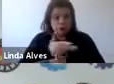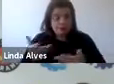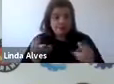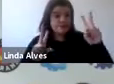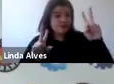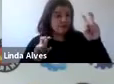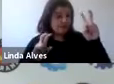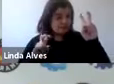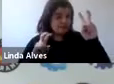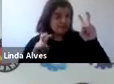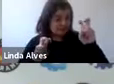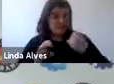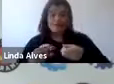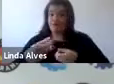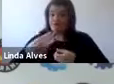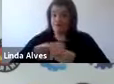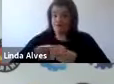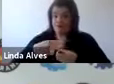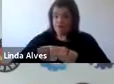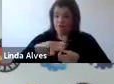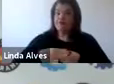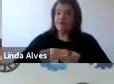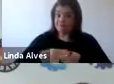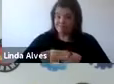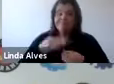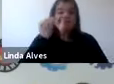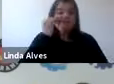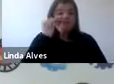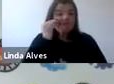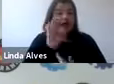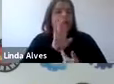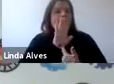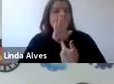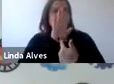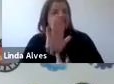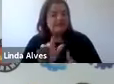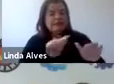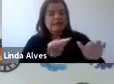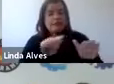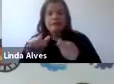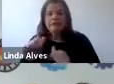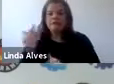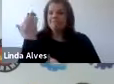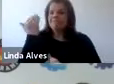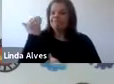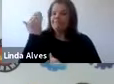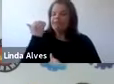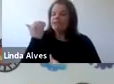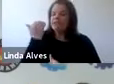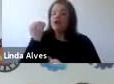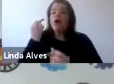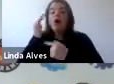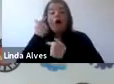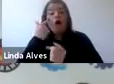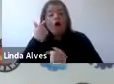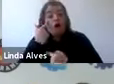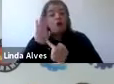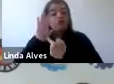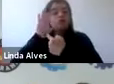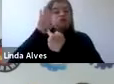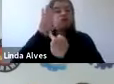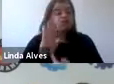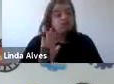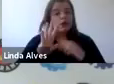Volkswagen também está apresentando desde a semana passada aos representantes de todo o Brasil, né,